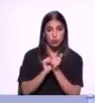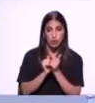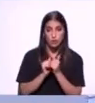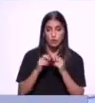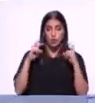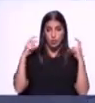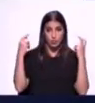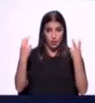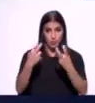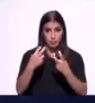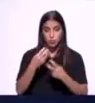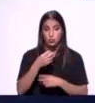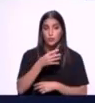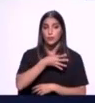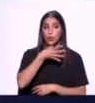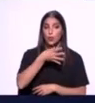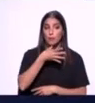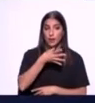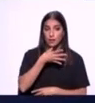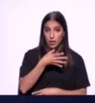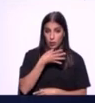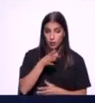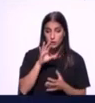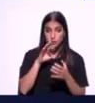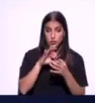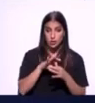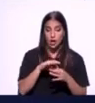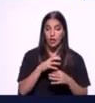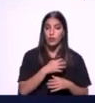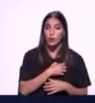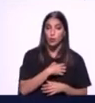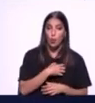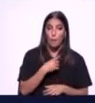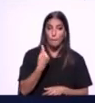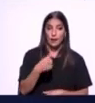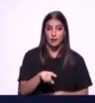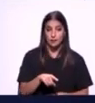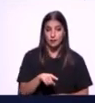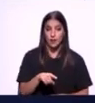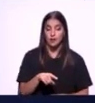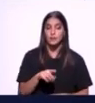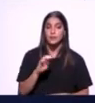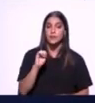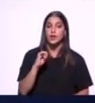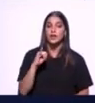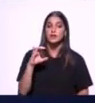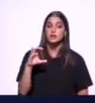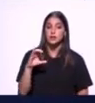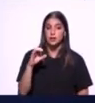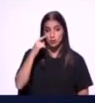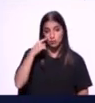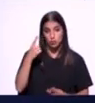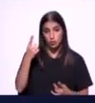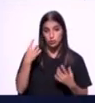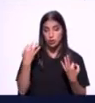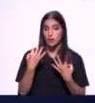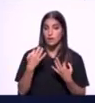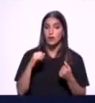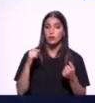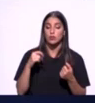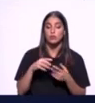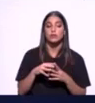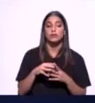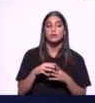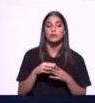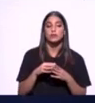seja, comentadores afeitos aos clubes. Aqui temos a notícia da SIC, aqui pelo Público, que era uma notícia